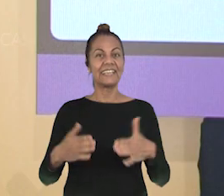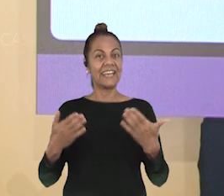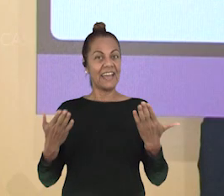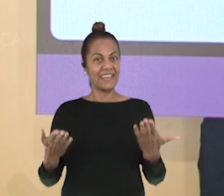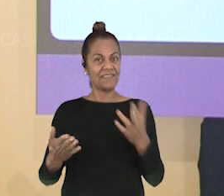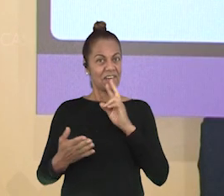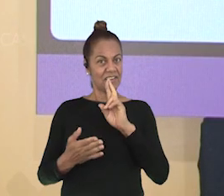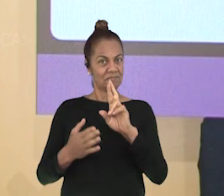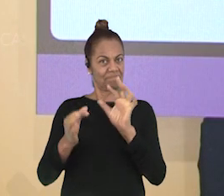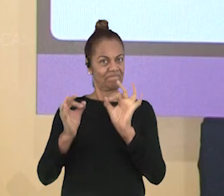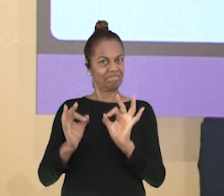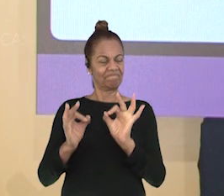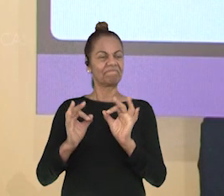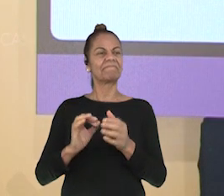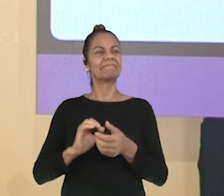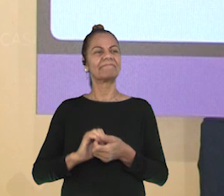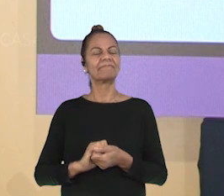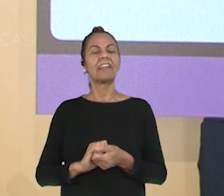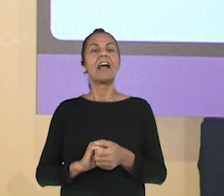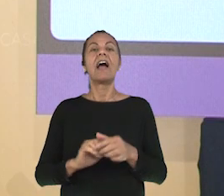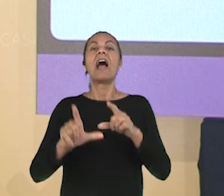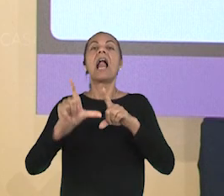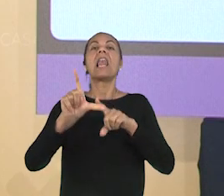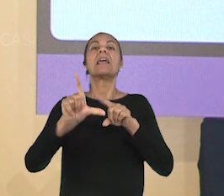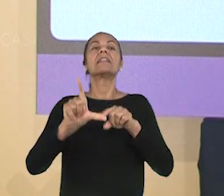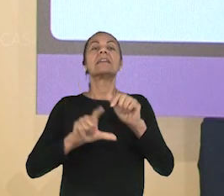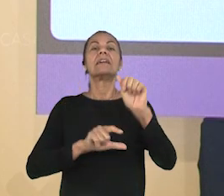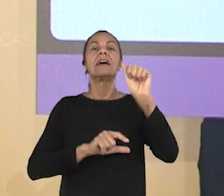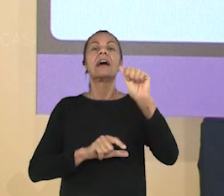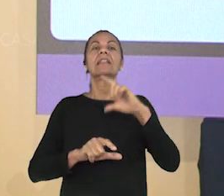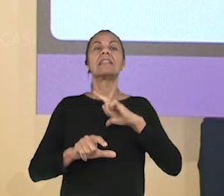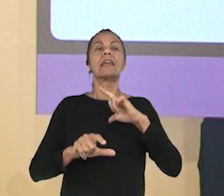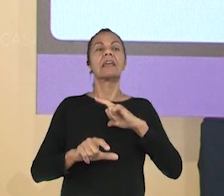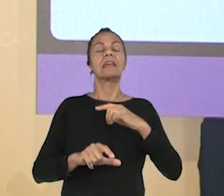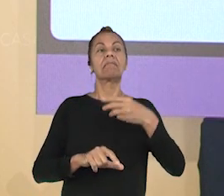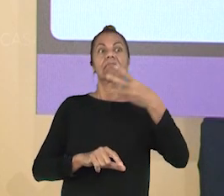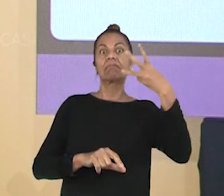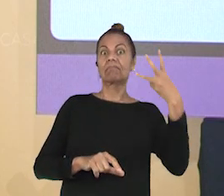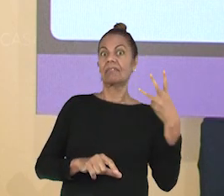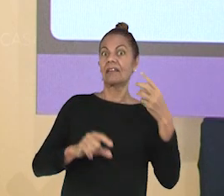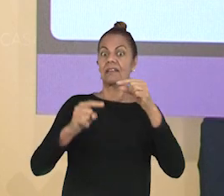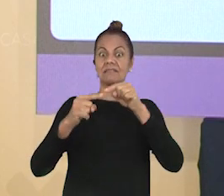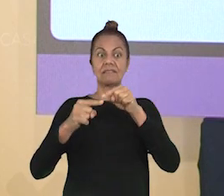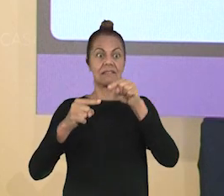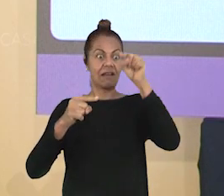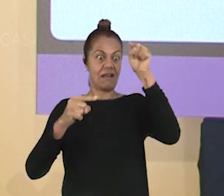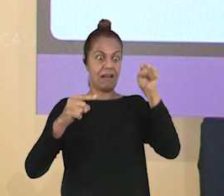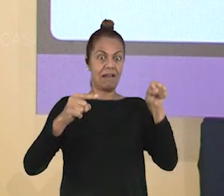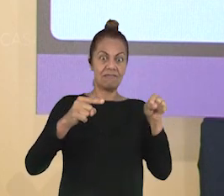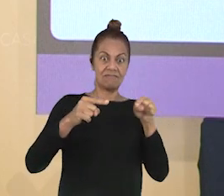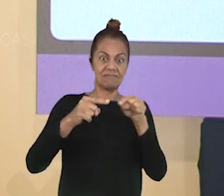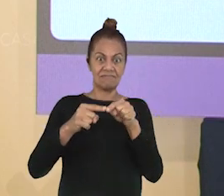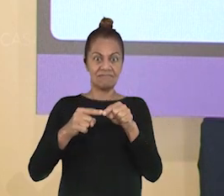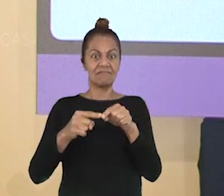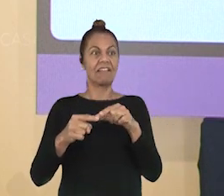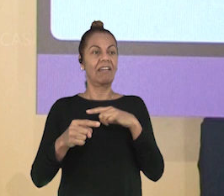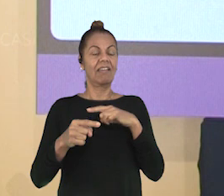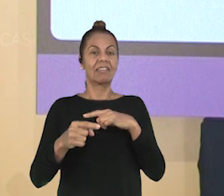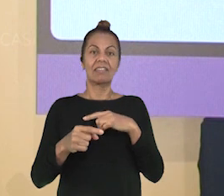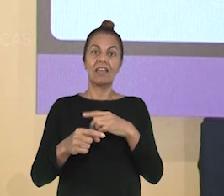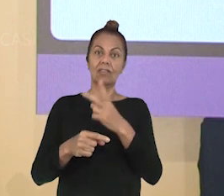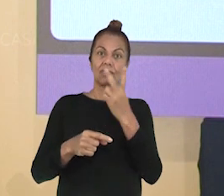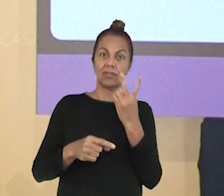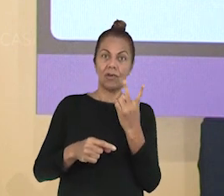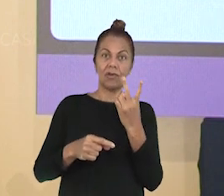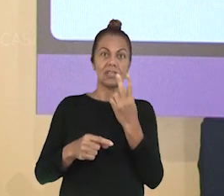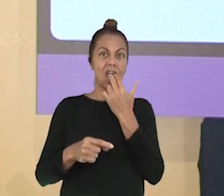E aí, vamos conferir as respostas? Para a letra A, temos 3 triângulos na bandeira. 2